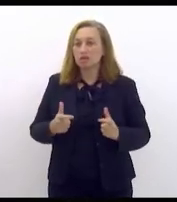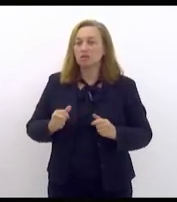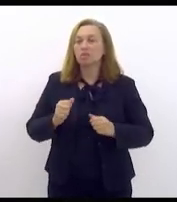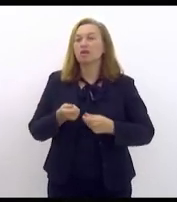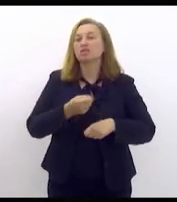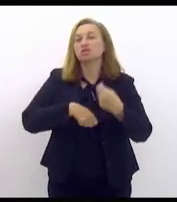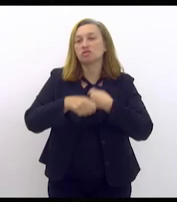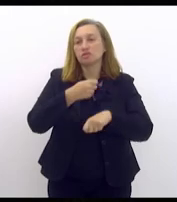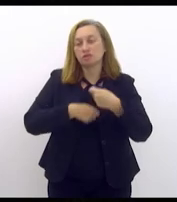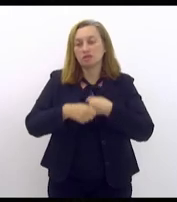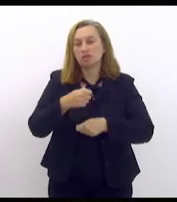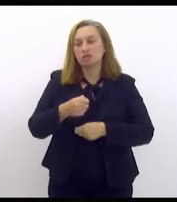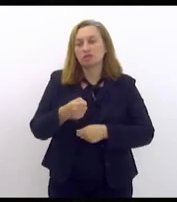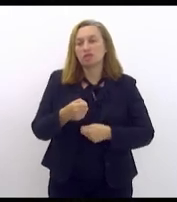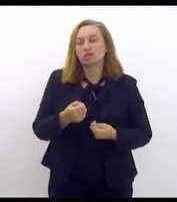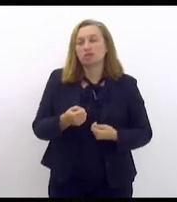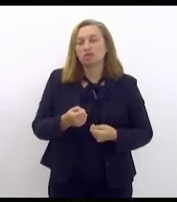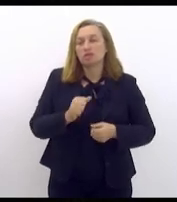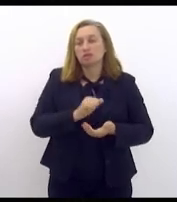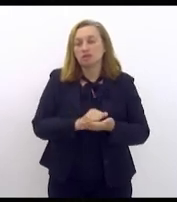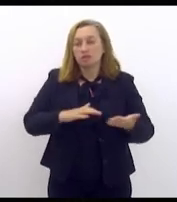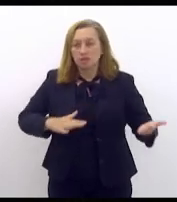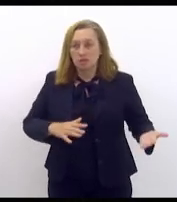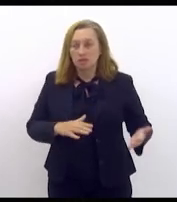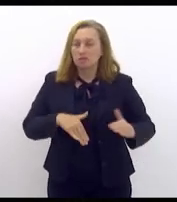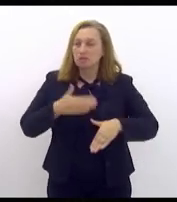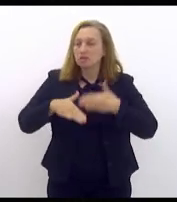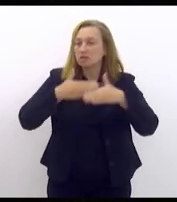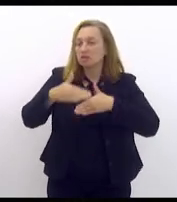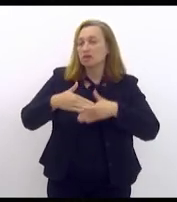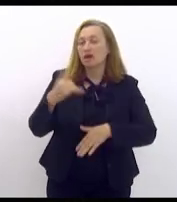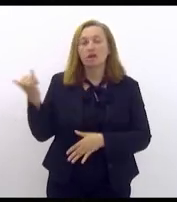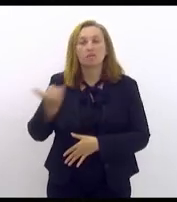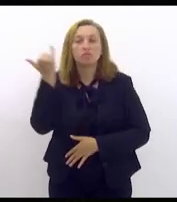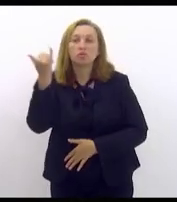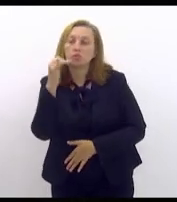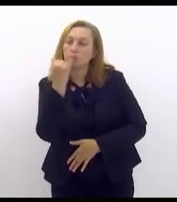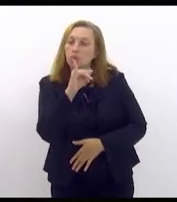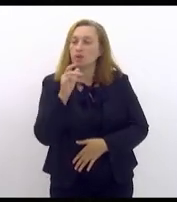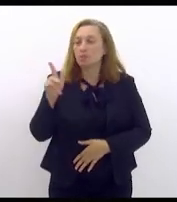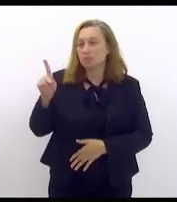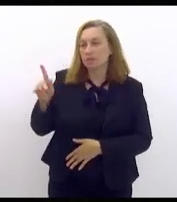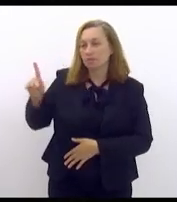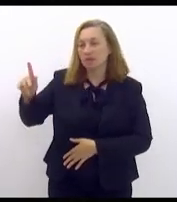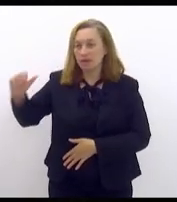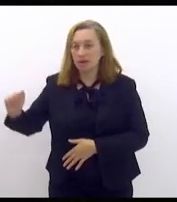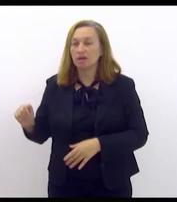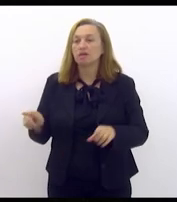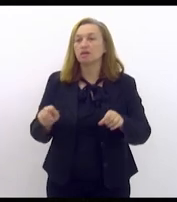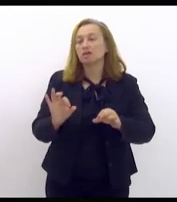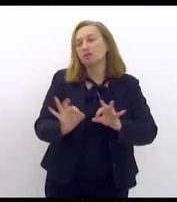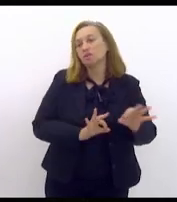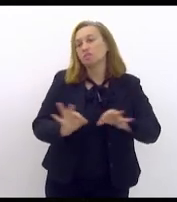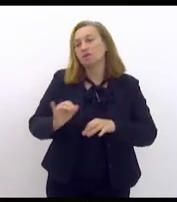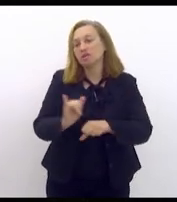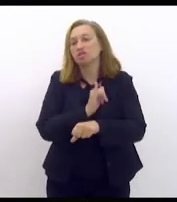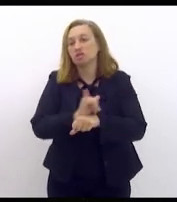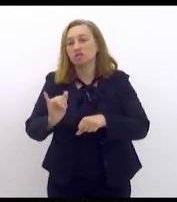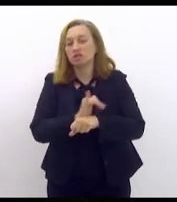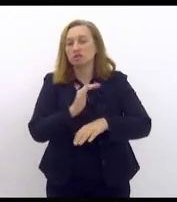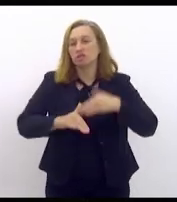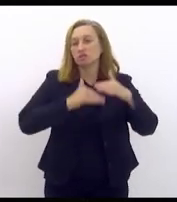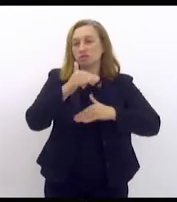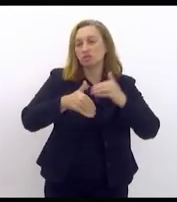tiver dinamismo. Por isso é tão importante a sinergia entre o PPA e o Plano Estratégico de Desenvolvimento Social,